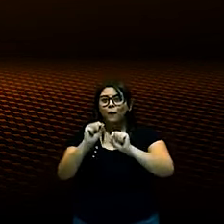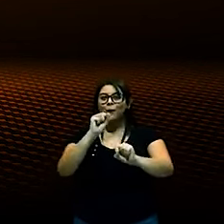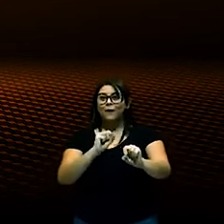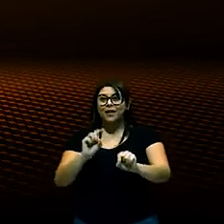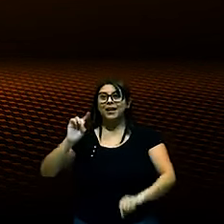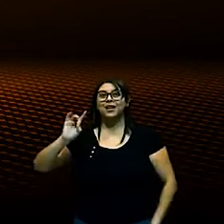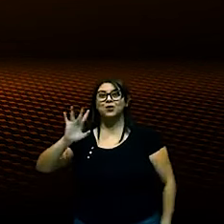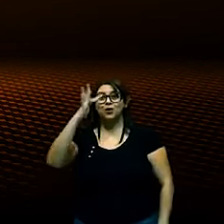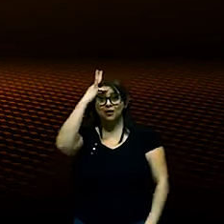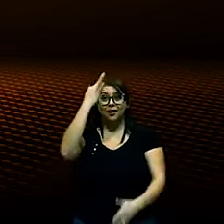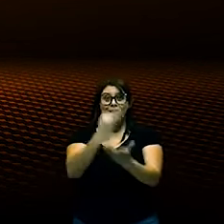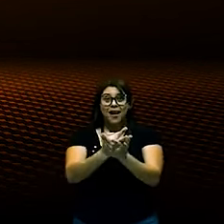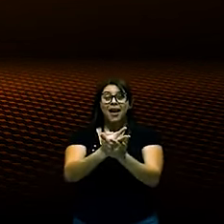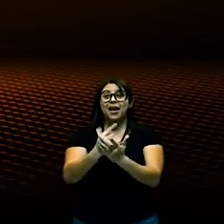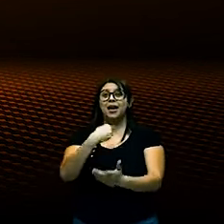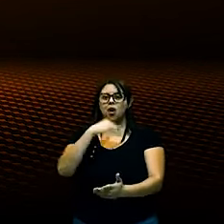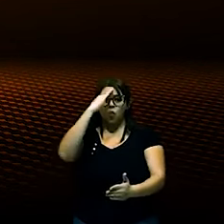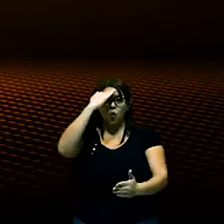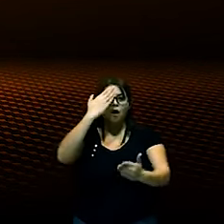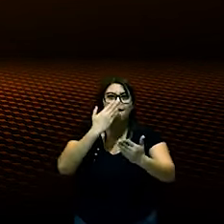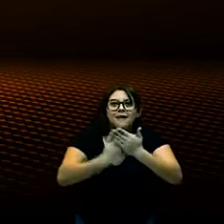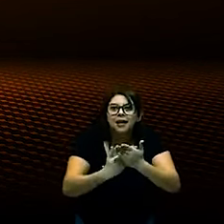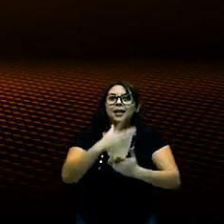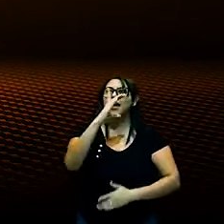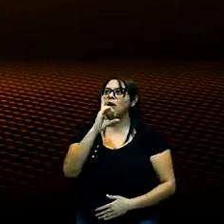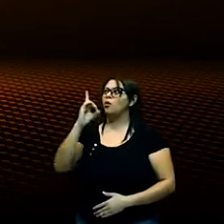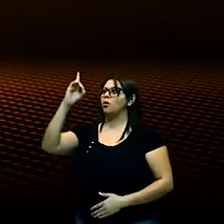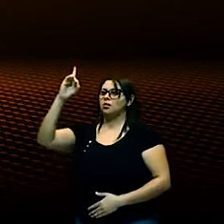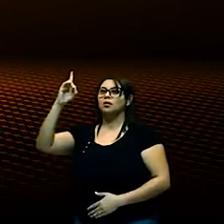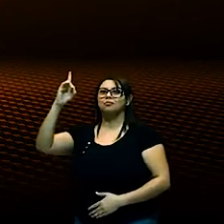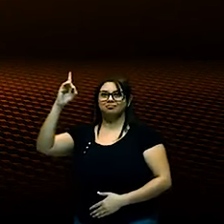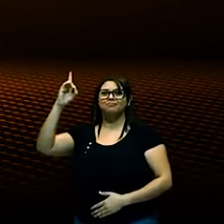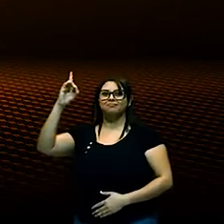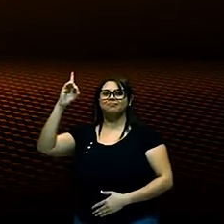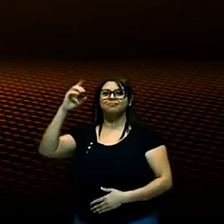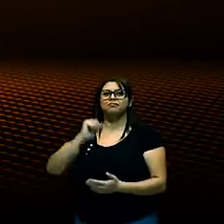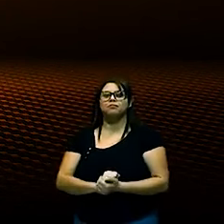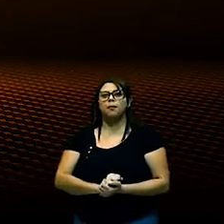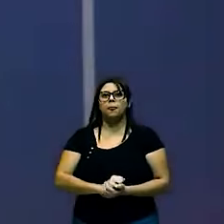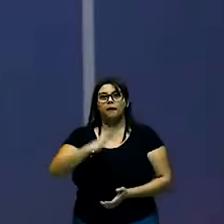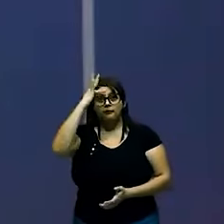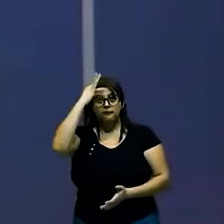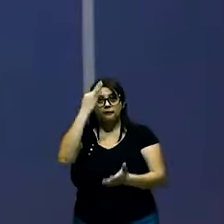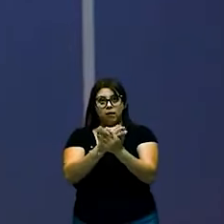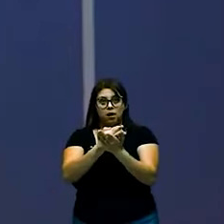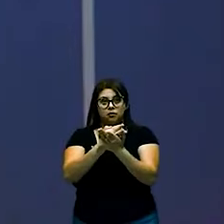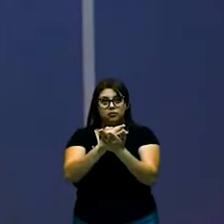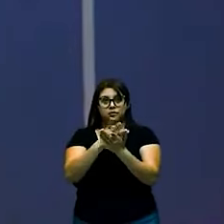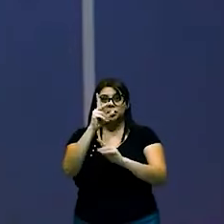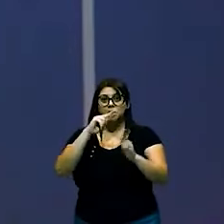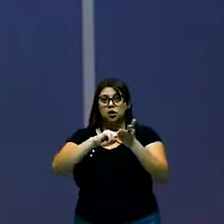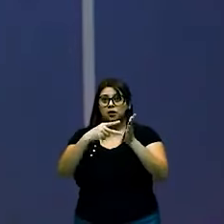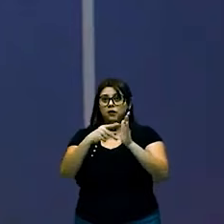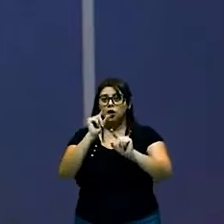porque eu creio naquele que é o reto por mim. Então a fé é um instrumento que me une a